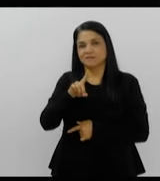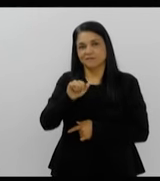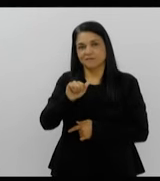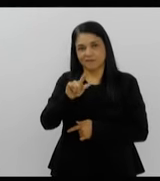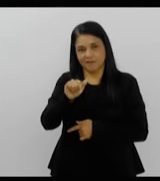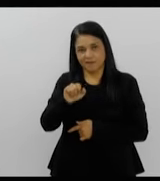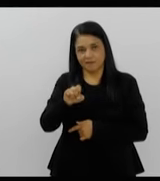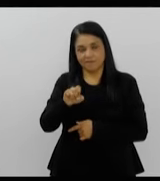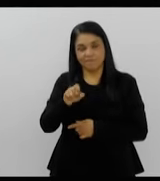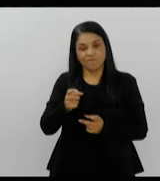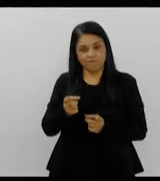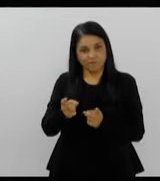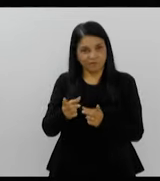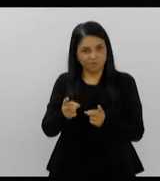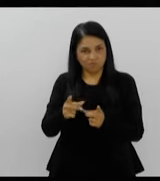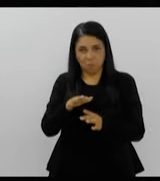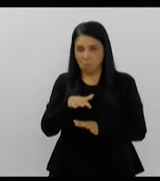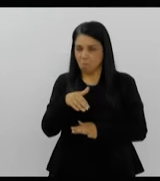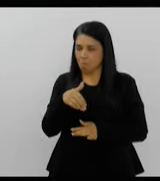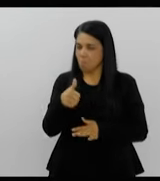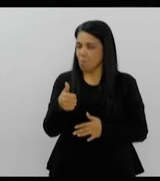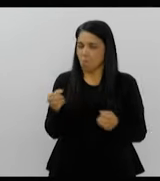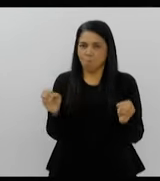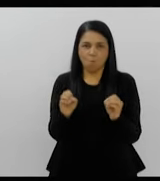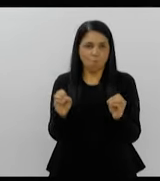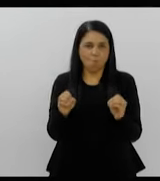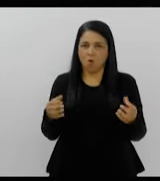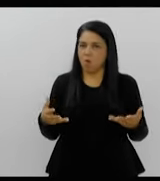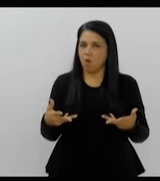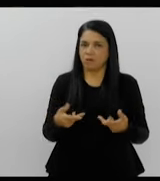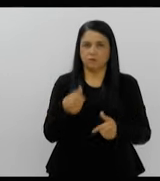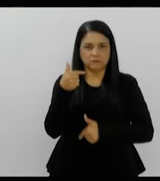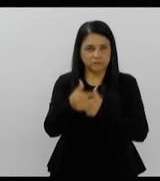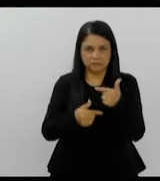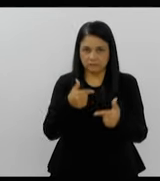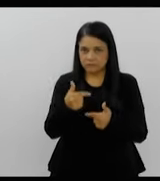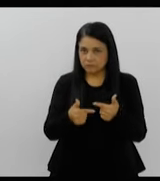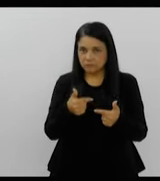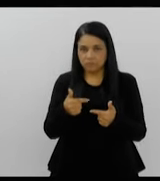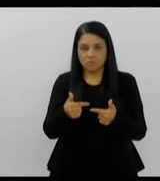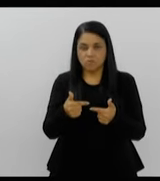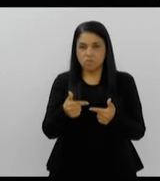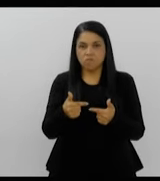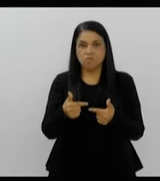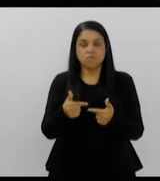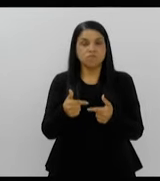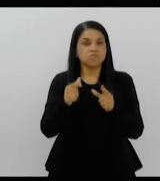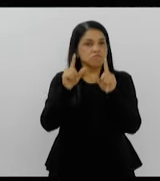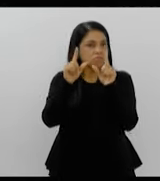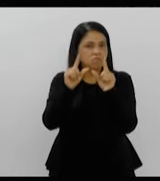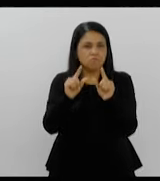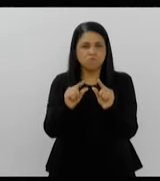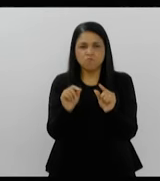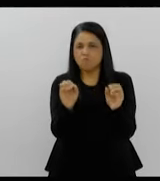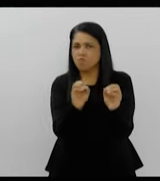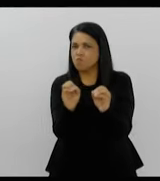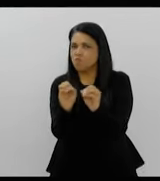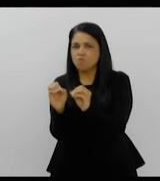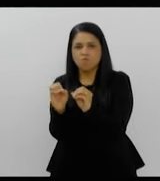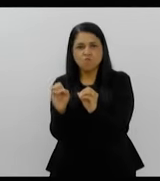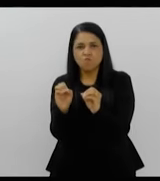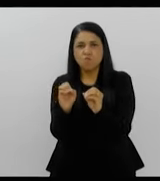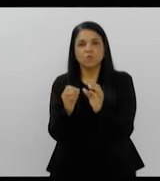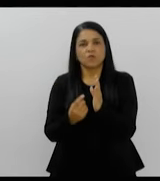privatizada, não melhorou a qualidade do serviço, não diminuiu